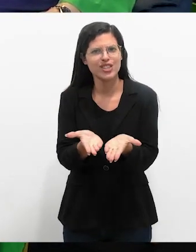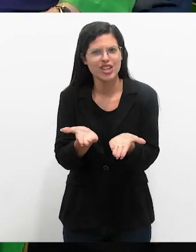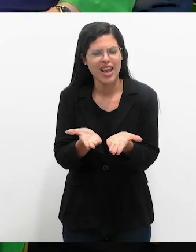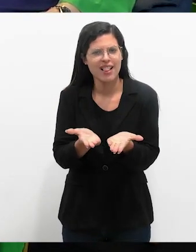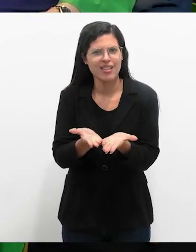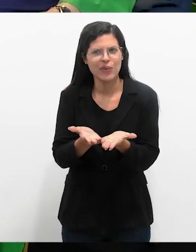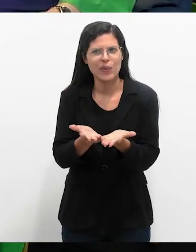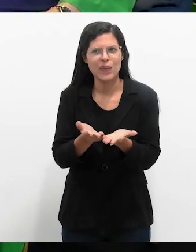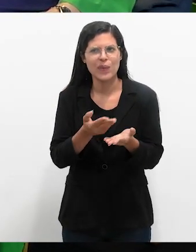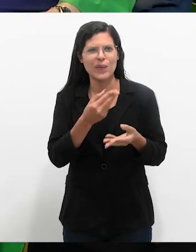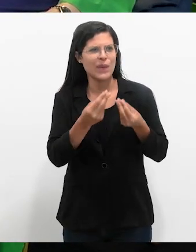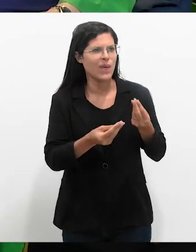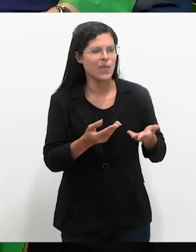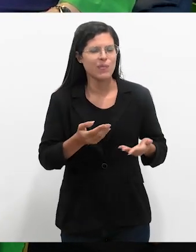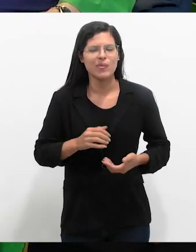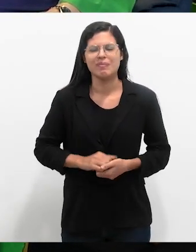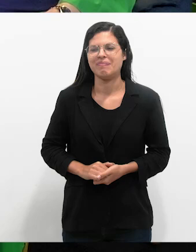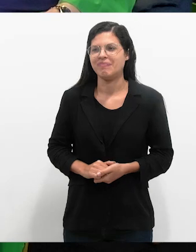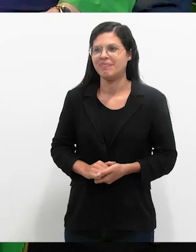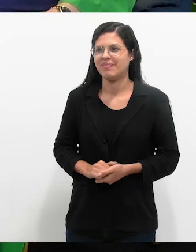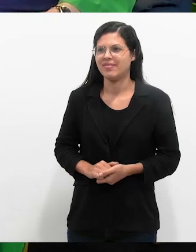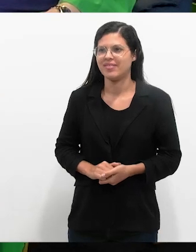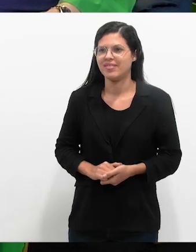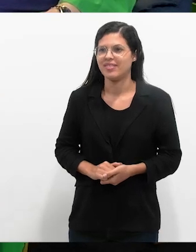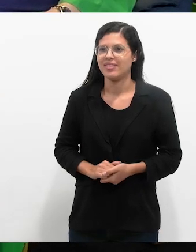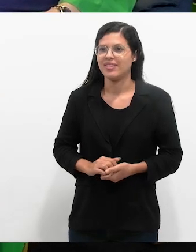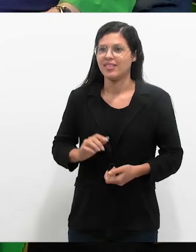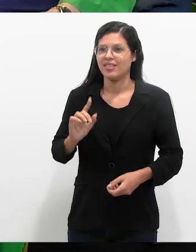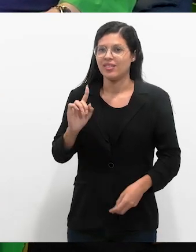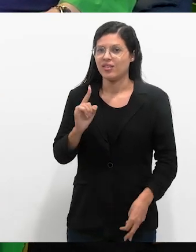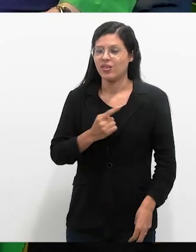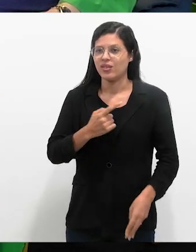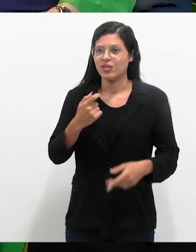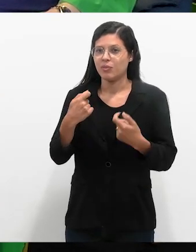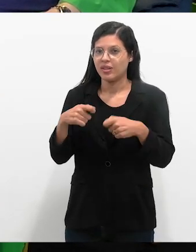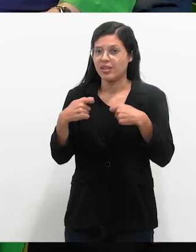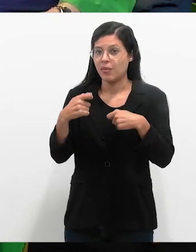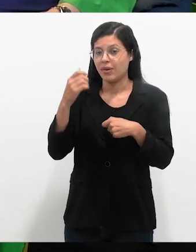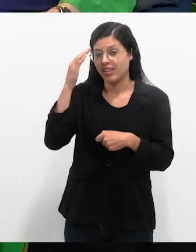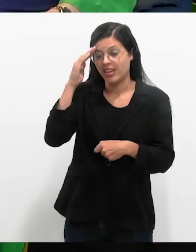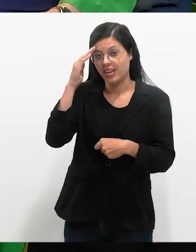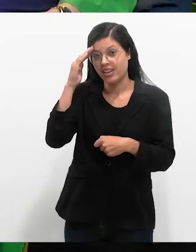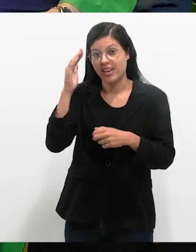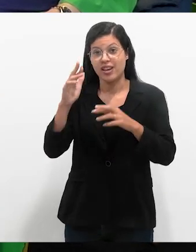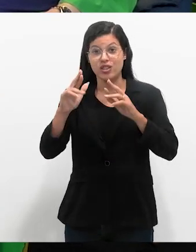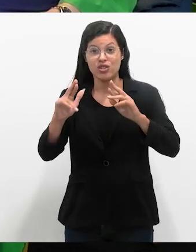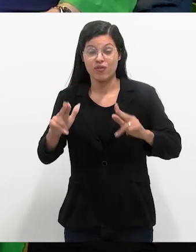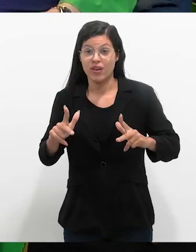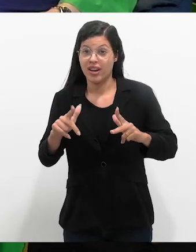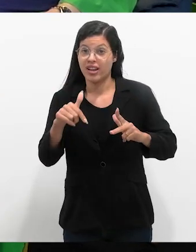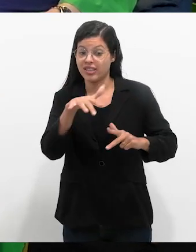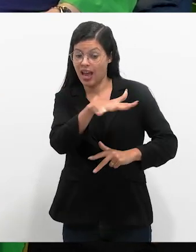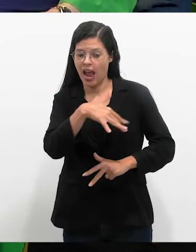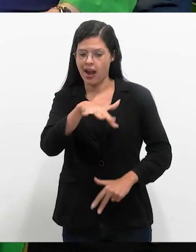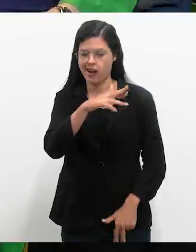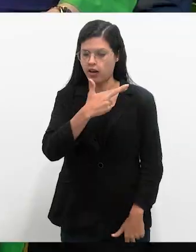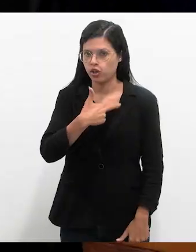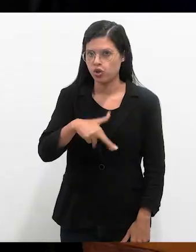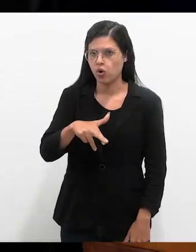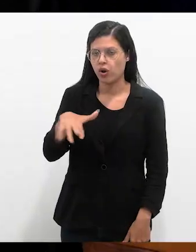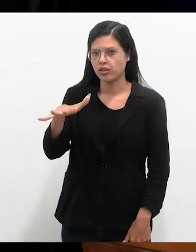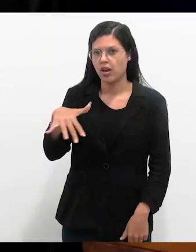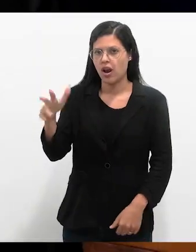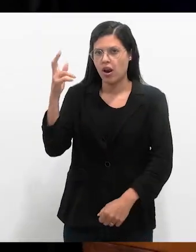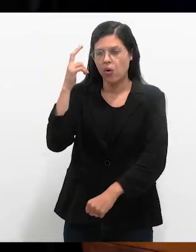aí? É assim, a gente precisa entender onde está a diferença entre a questão religiosa e cultural, né? Certo. E aí,